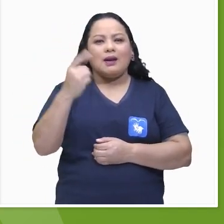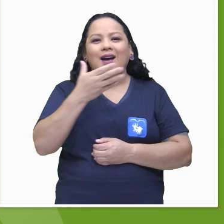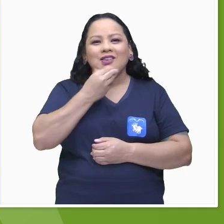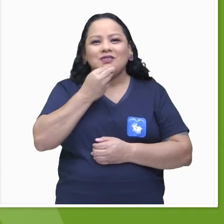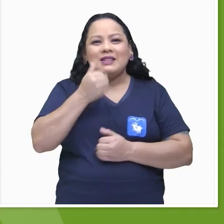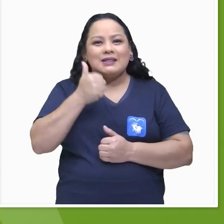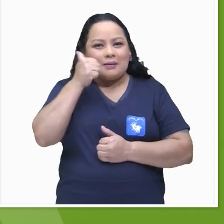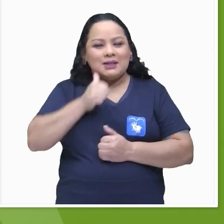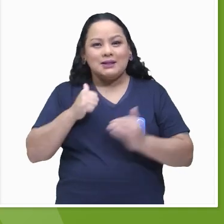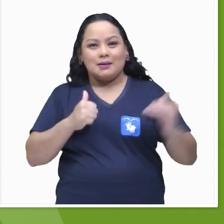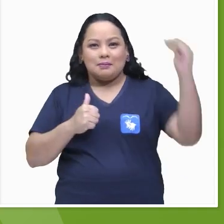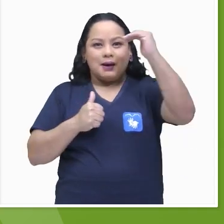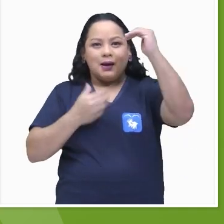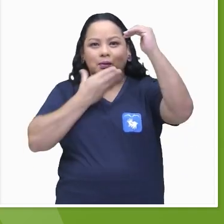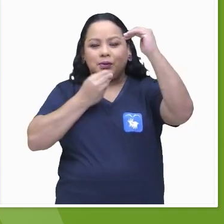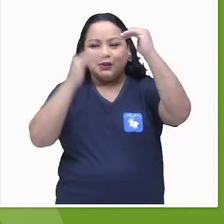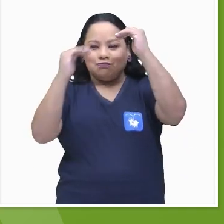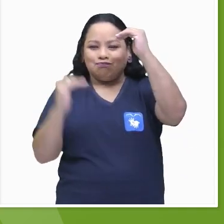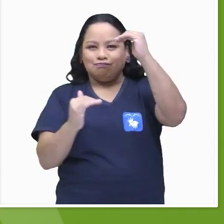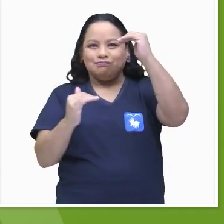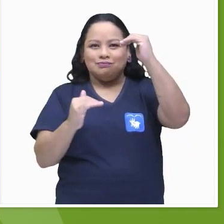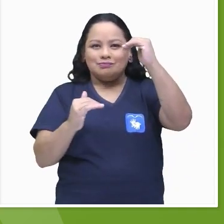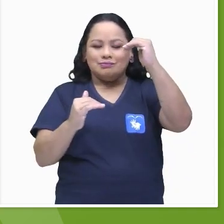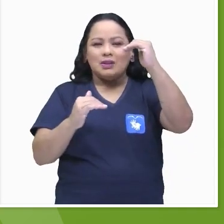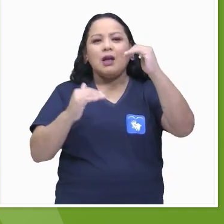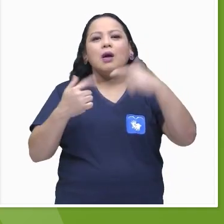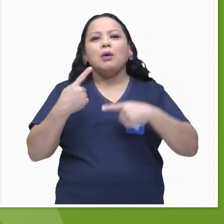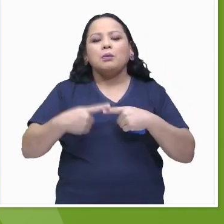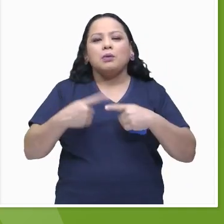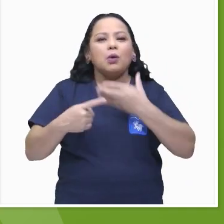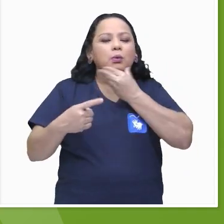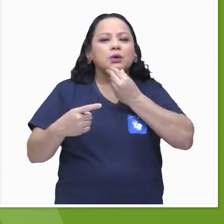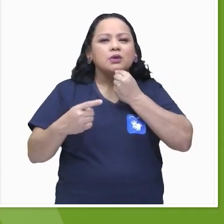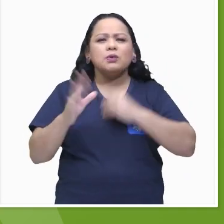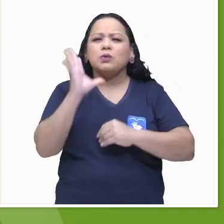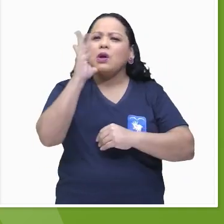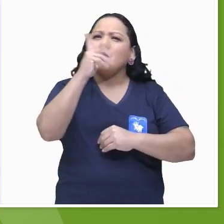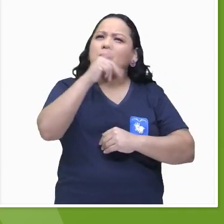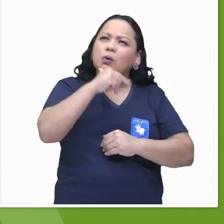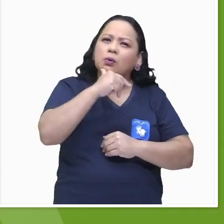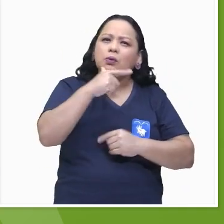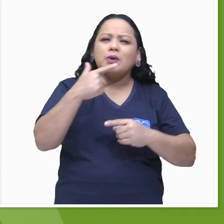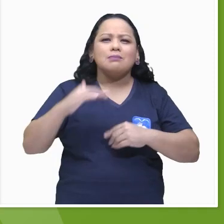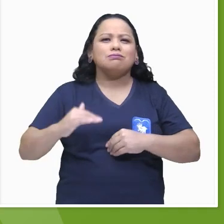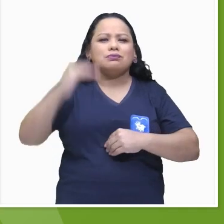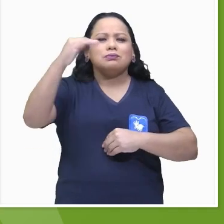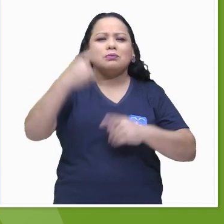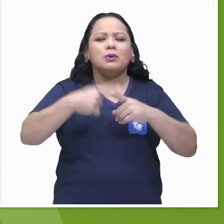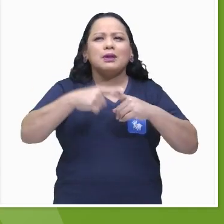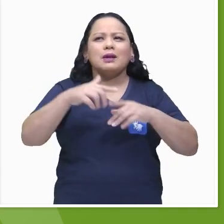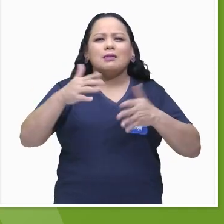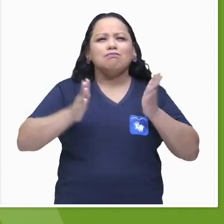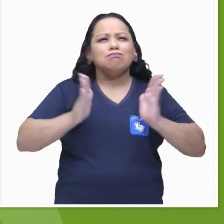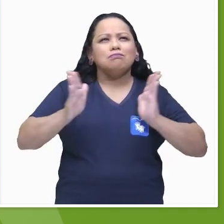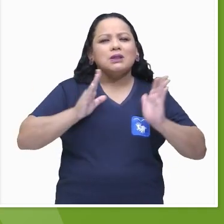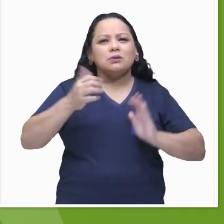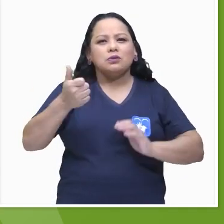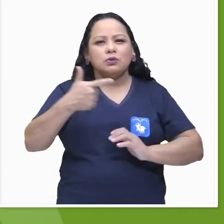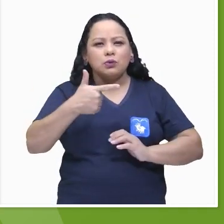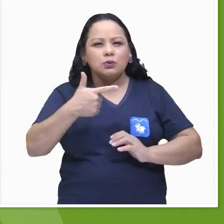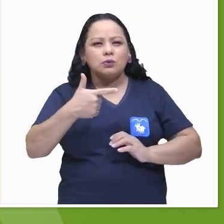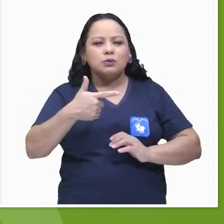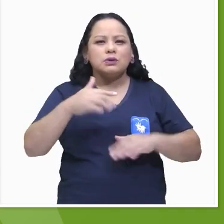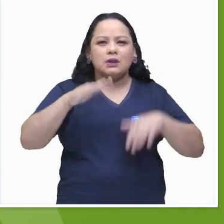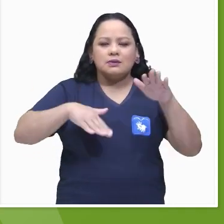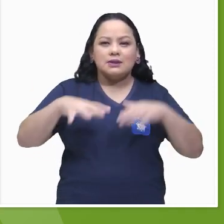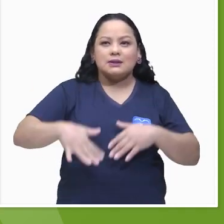E os meninos geralmente demoram mais um pouquinho, né? Quando eles estão ali na fase dos 12, 13 anos, eles de repente esticam,